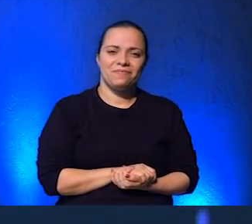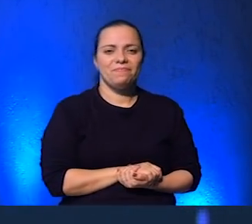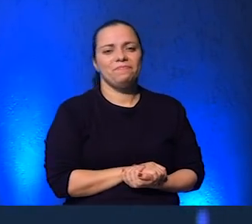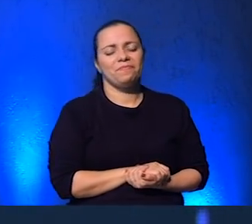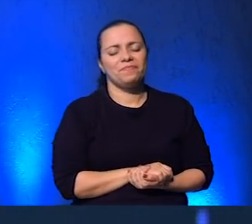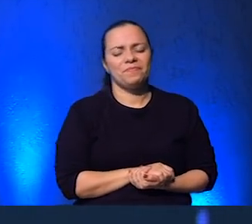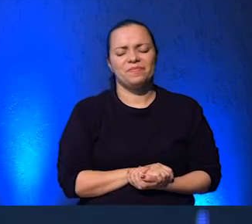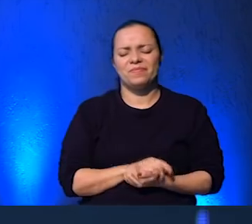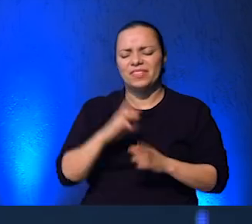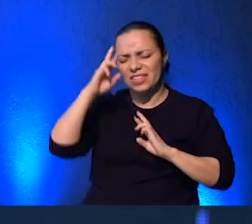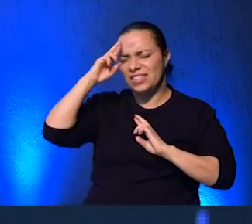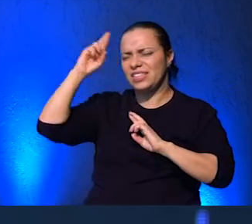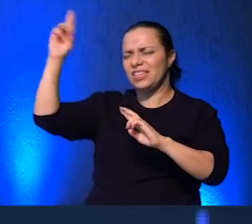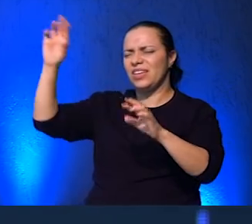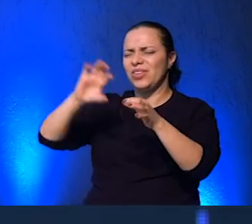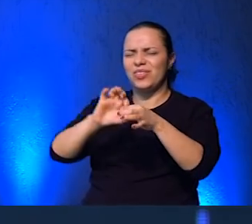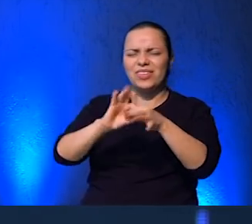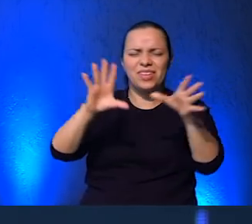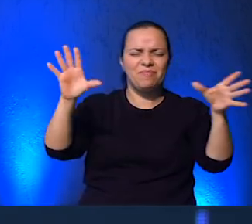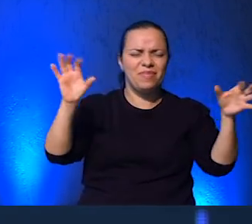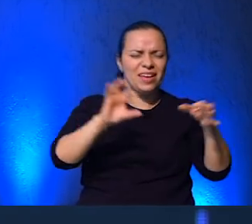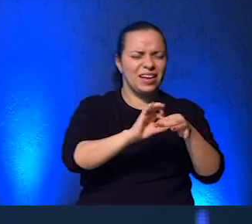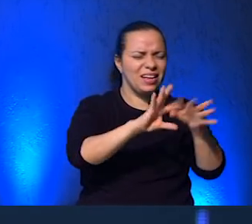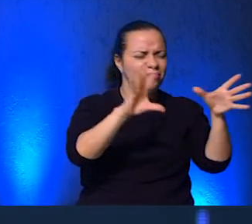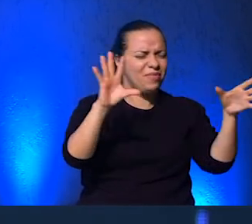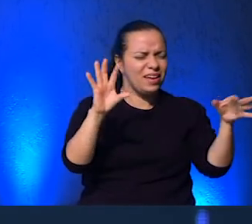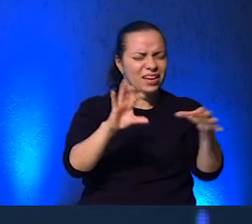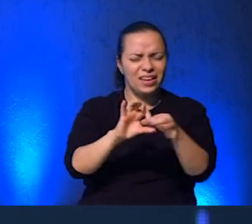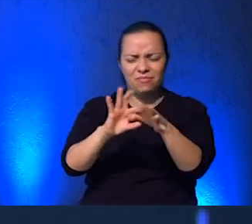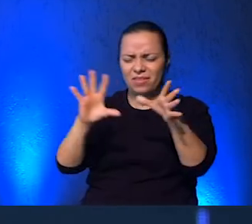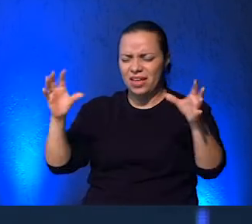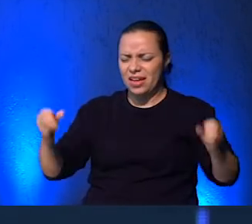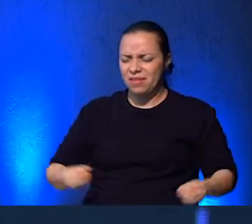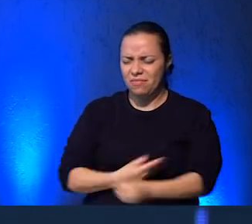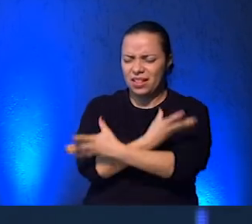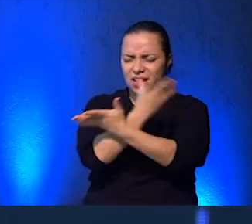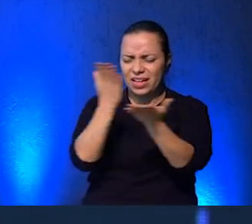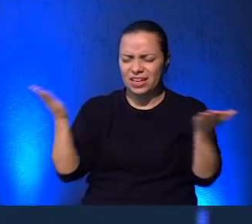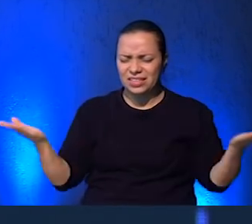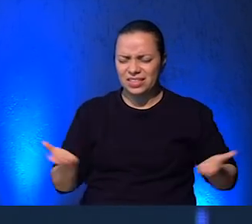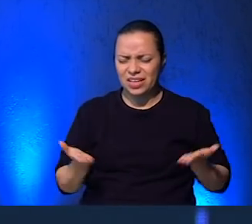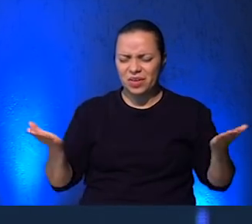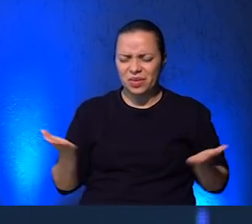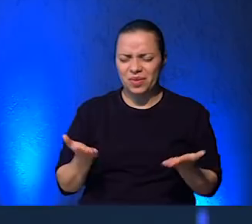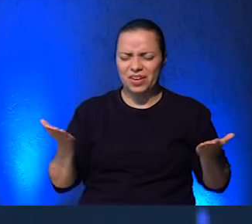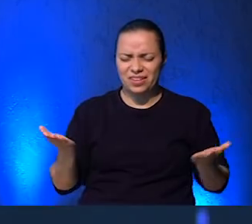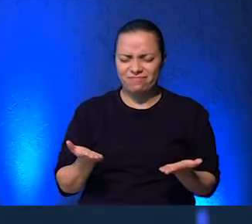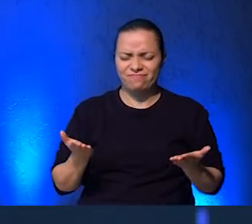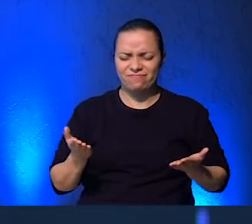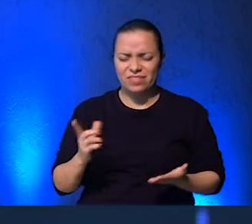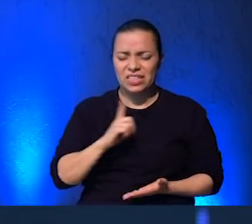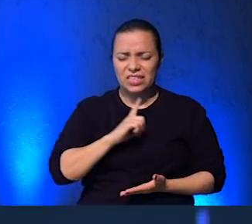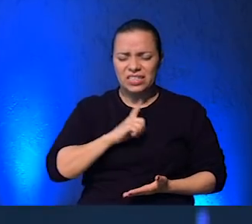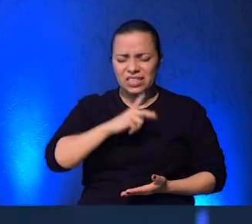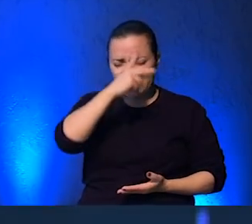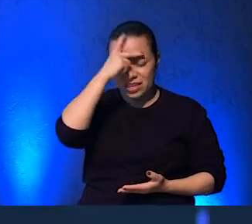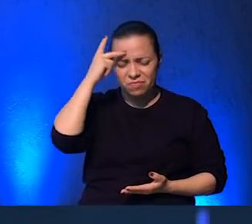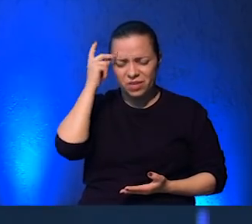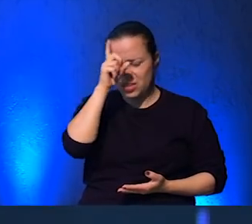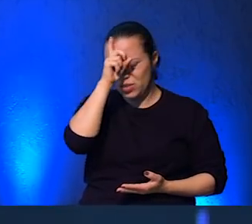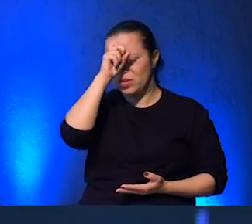senhor começa a liberar milagres agora e você tem alguém hospitalizado